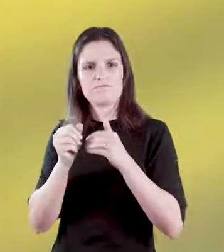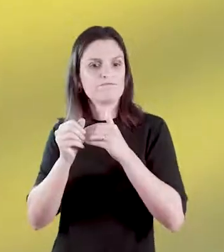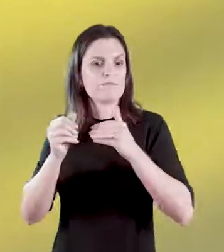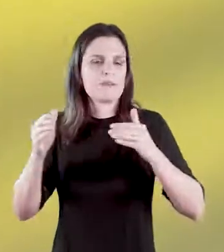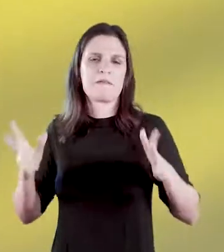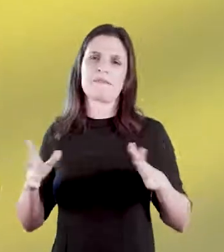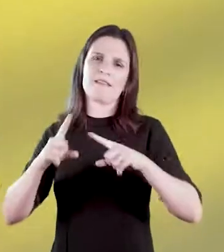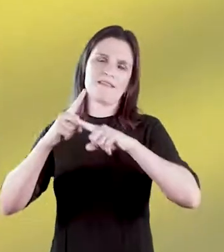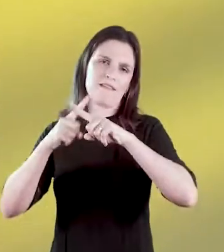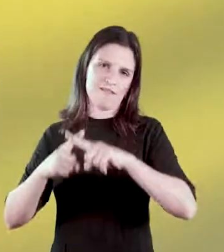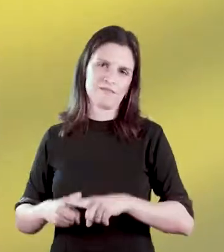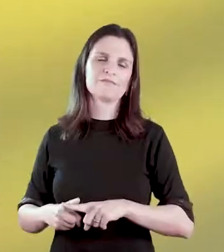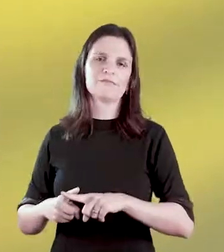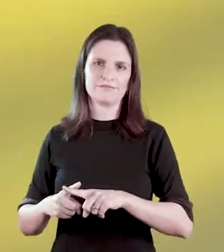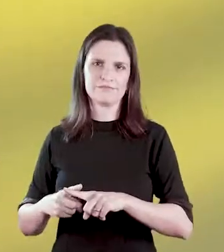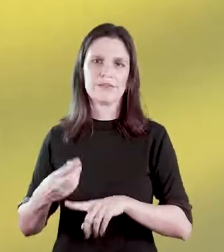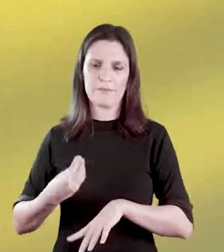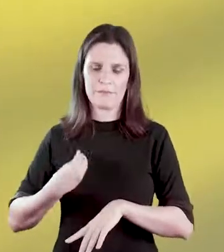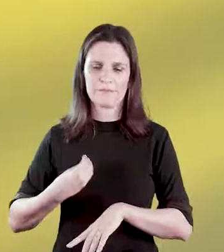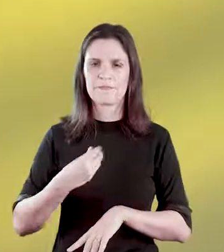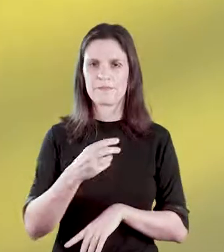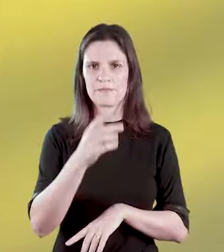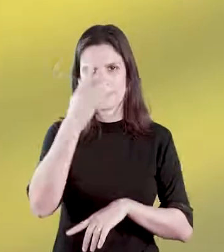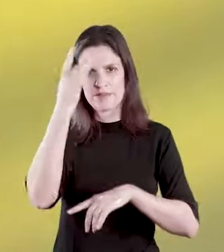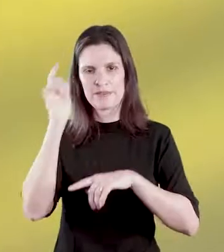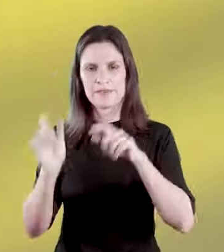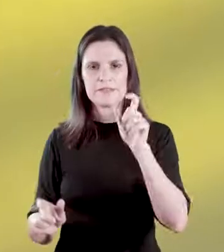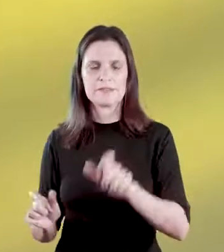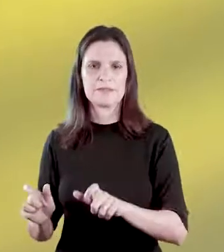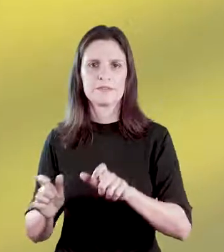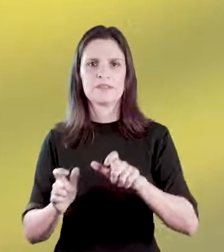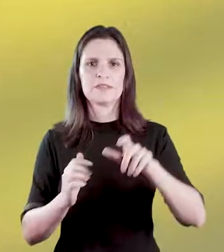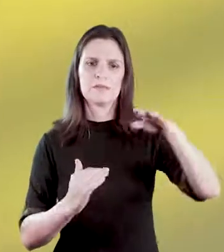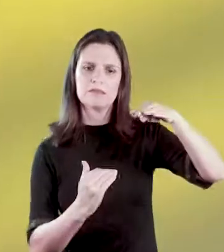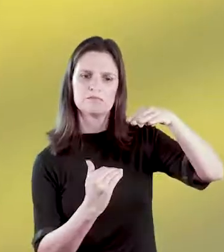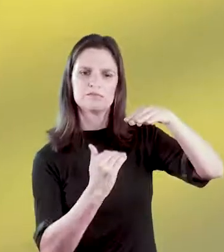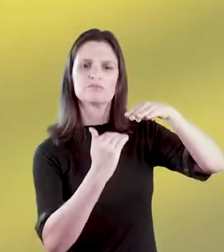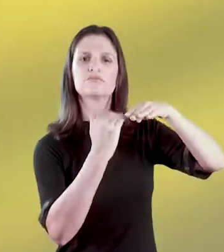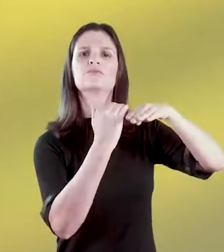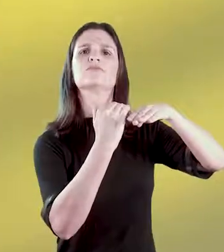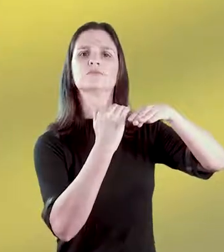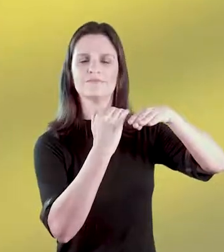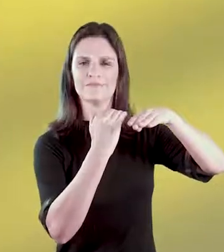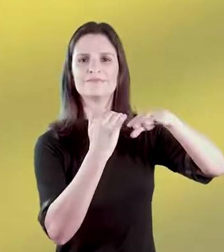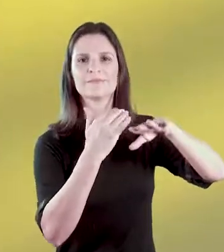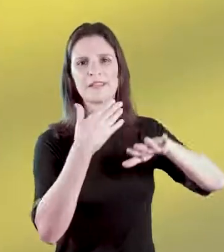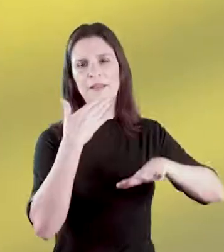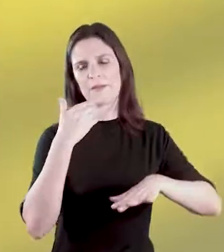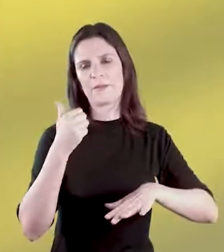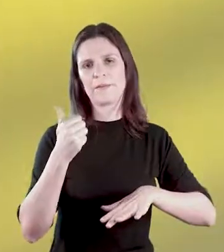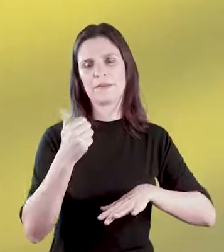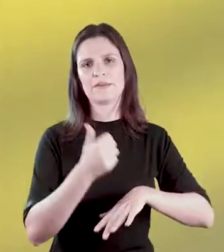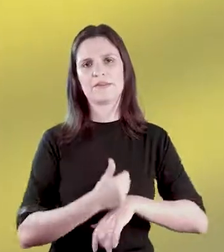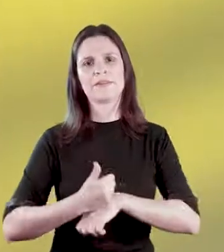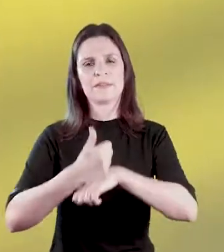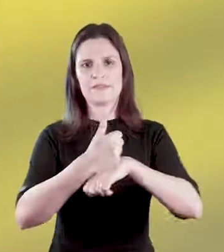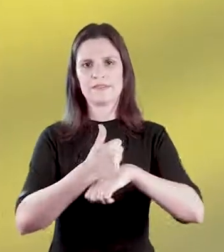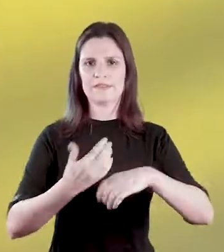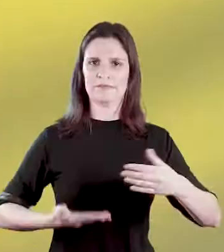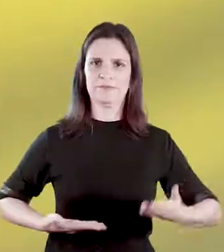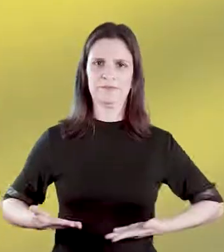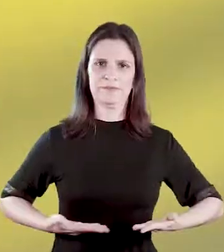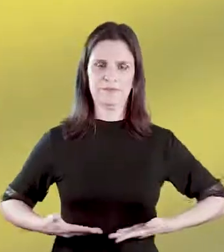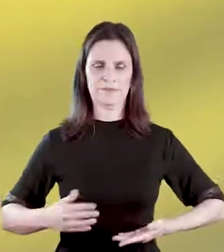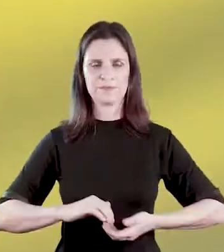concurso e para que tivesse menos injustiça como tinha naquele momento na prefeitura quando eu entrei a